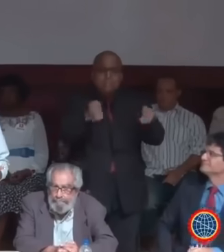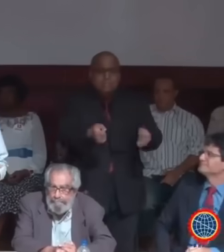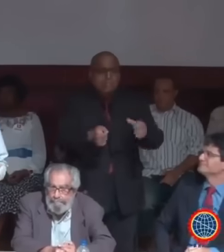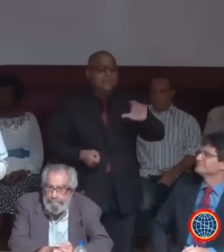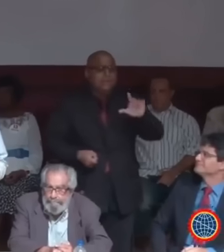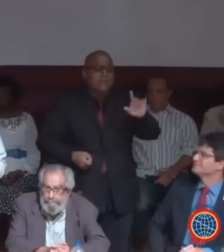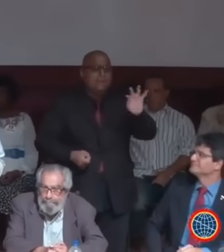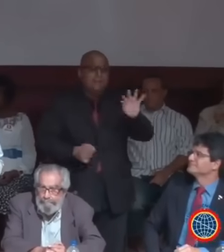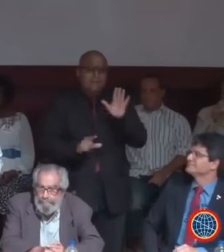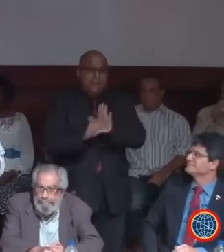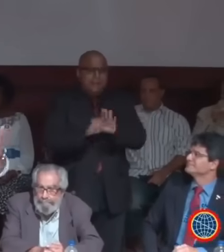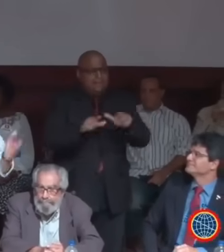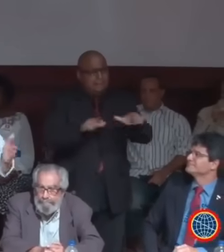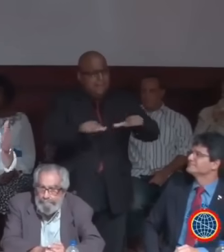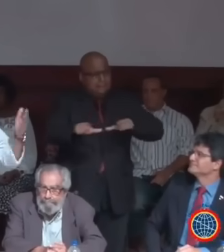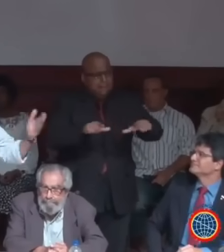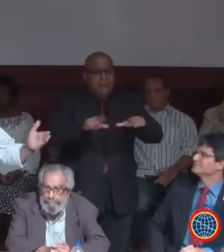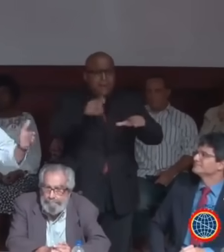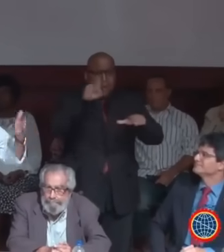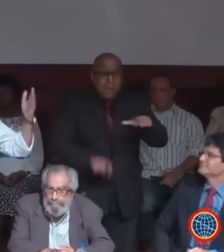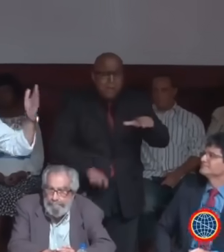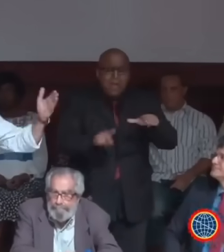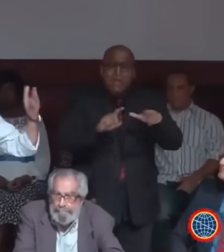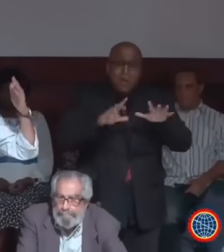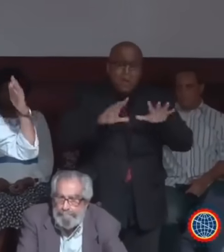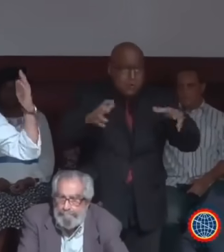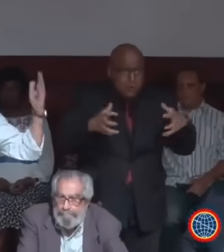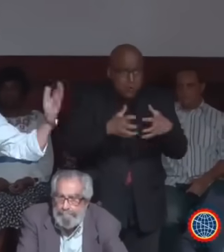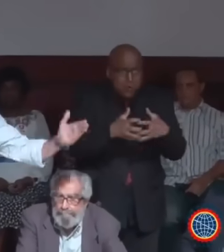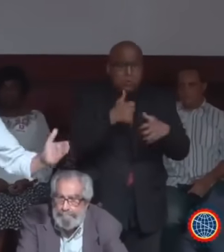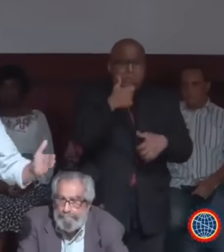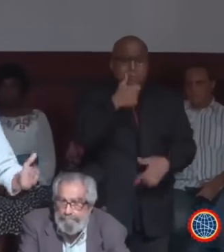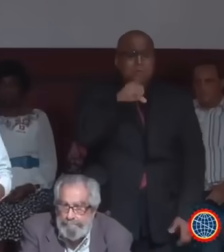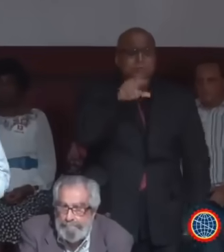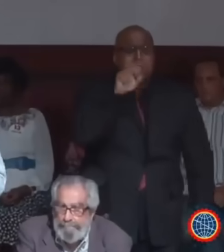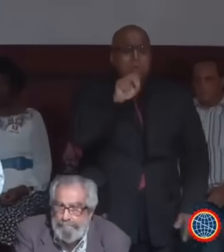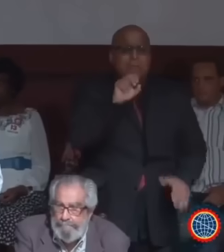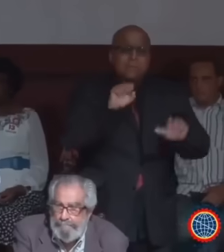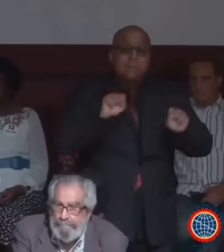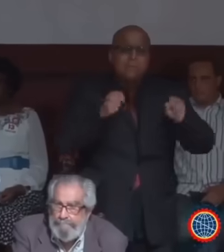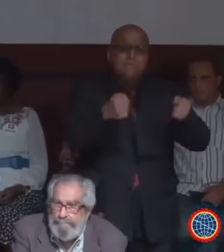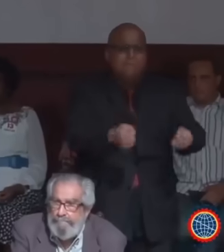CLT era a pauta do movimento progressista dos anos 50.